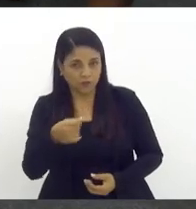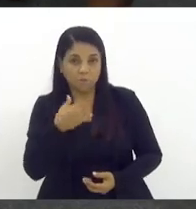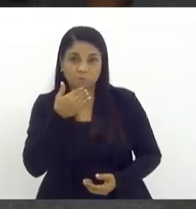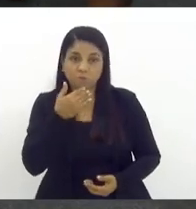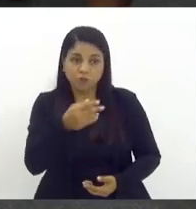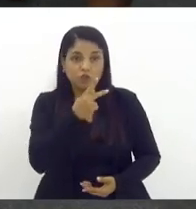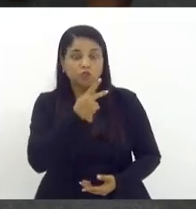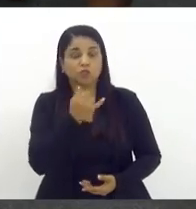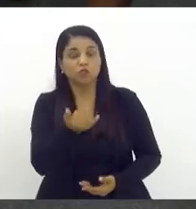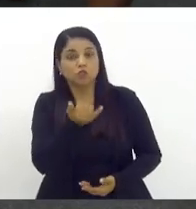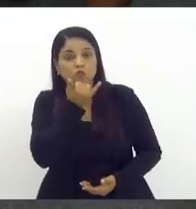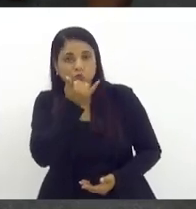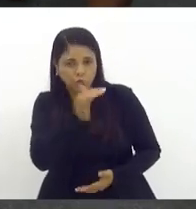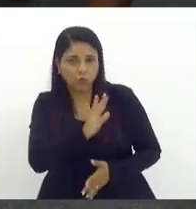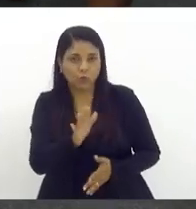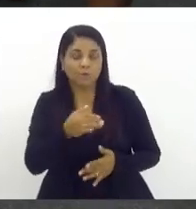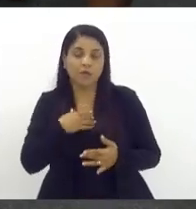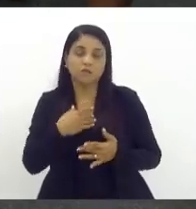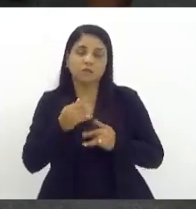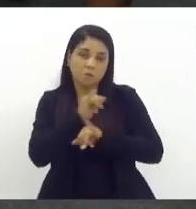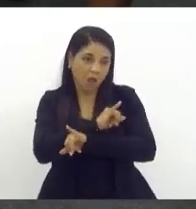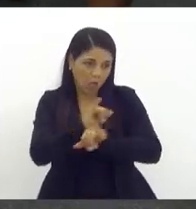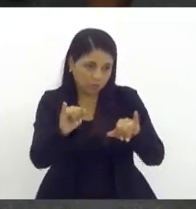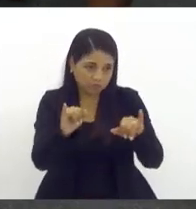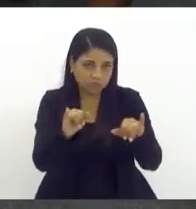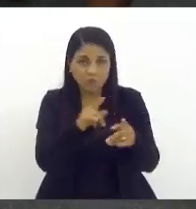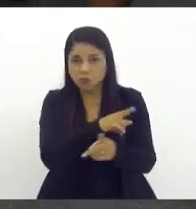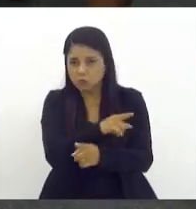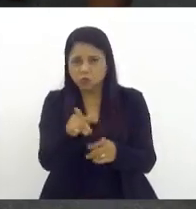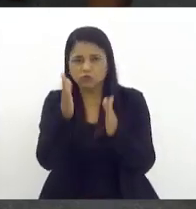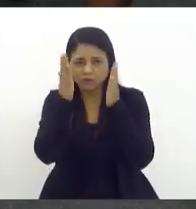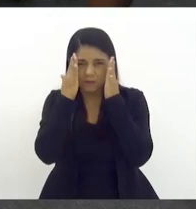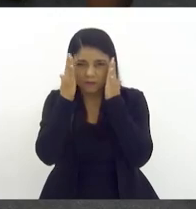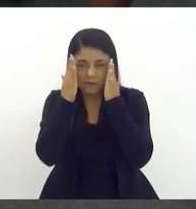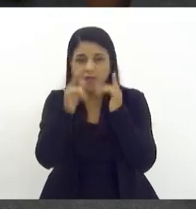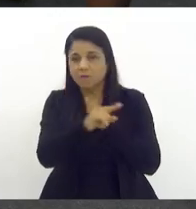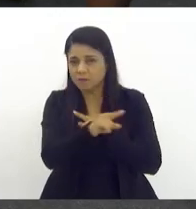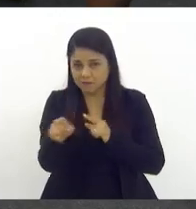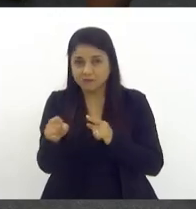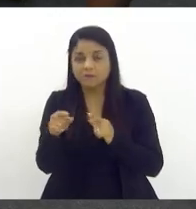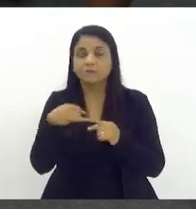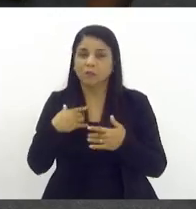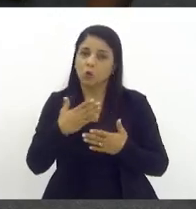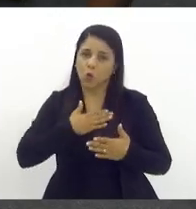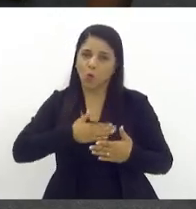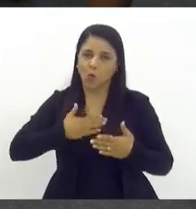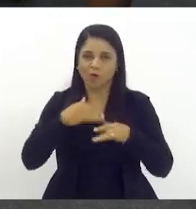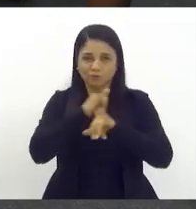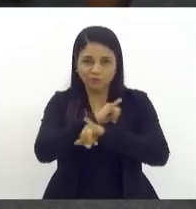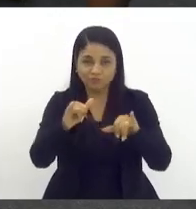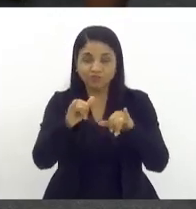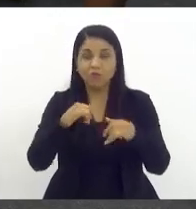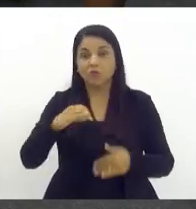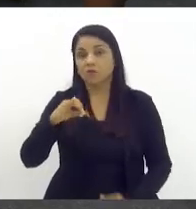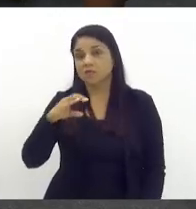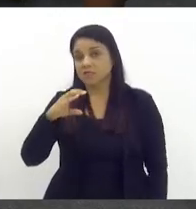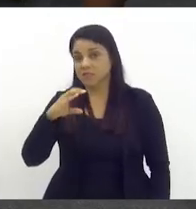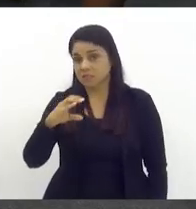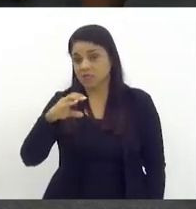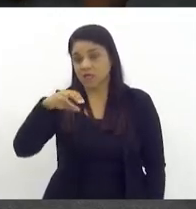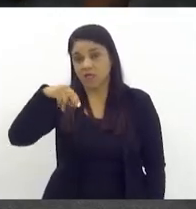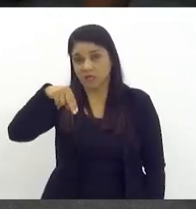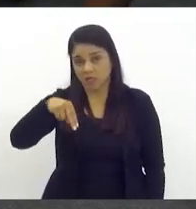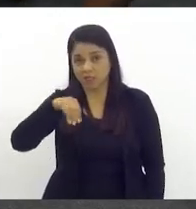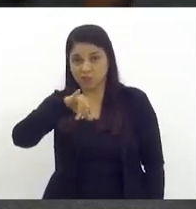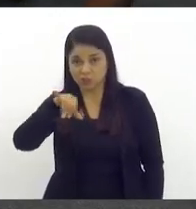só para dar uma breve notícia, que todo mundo já deve estar sabendo, mas eu gosto de anunciar, é que o CNJ agora nós temos